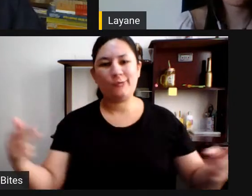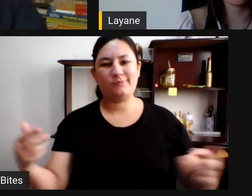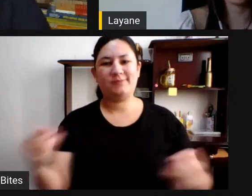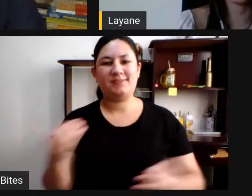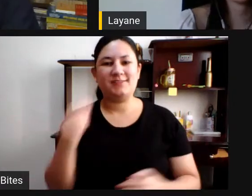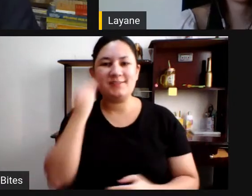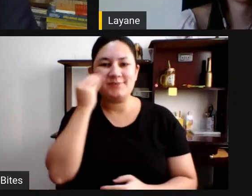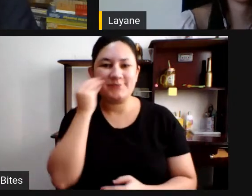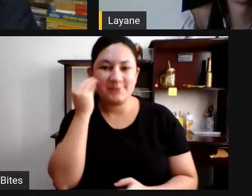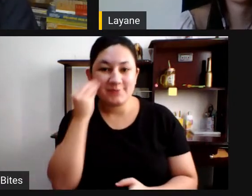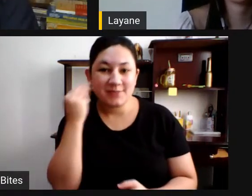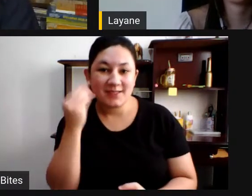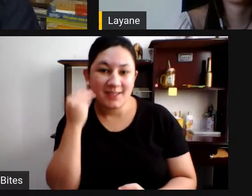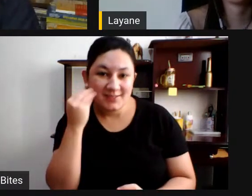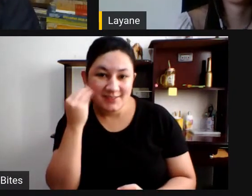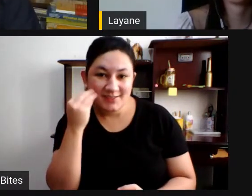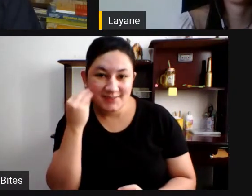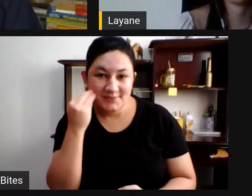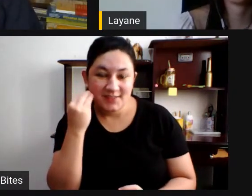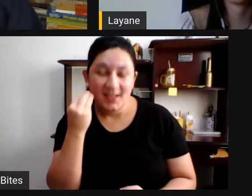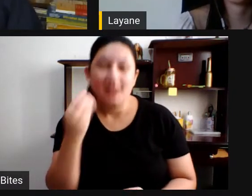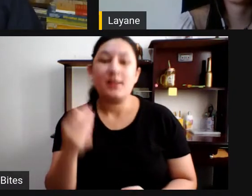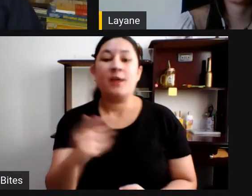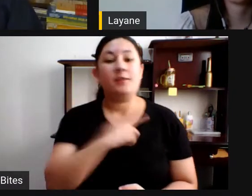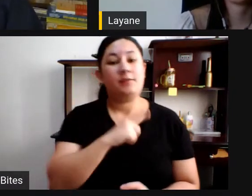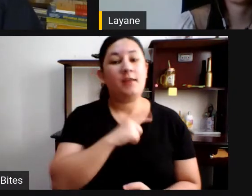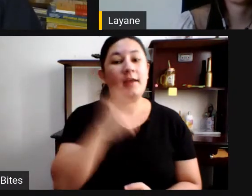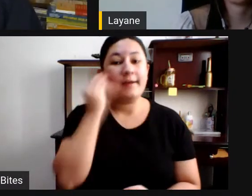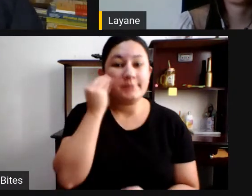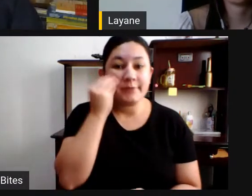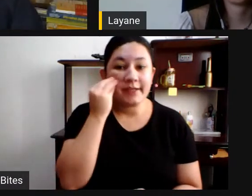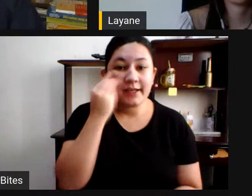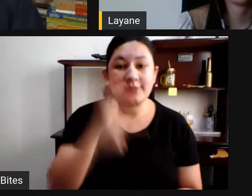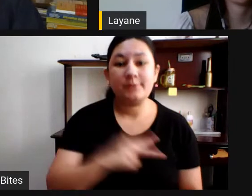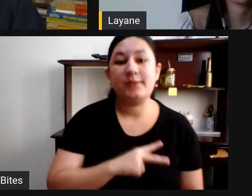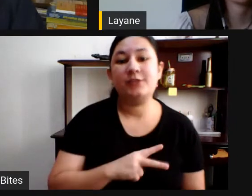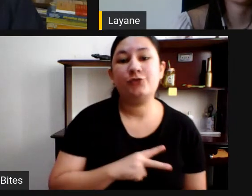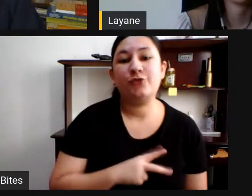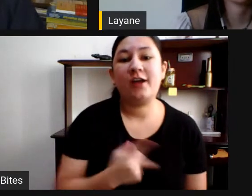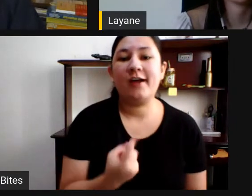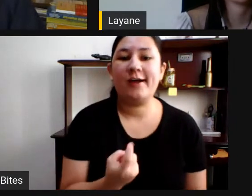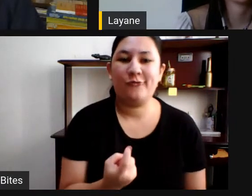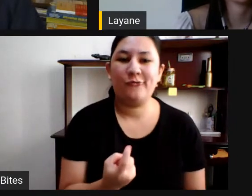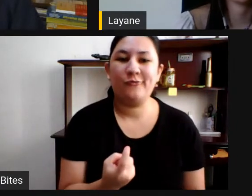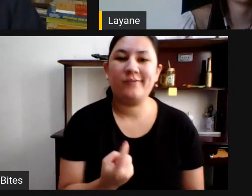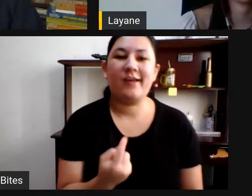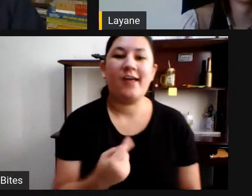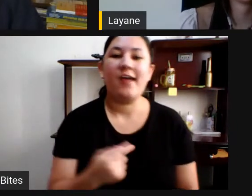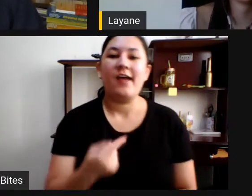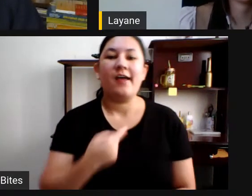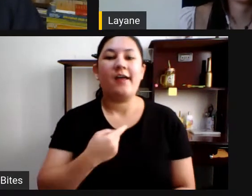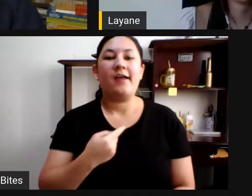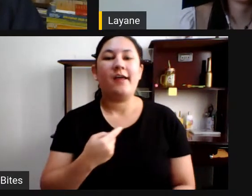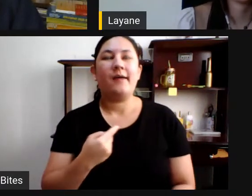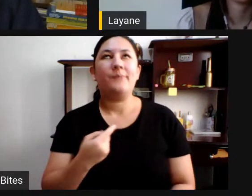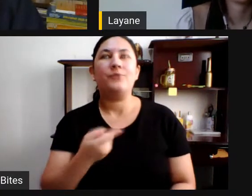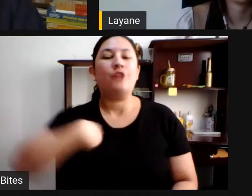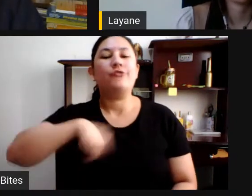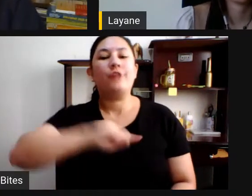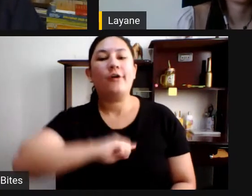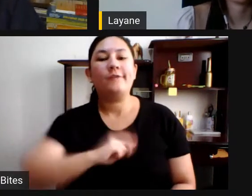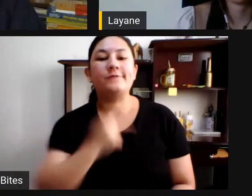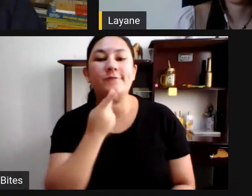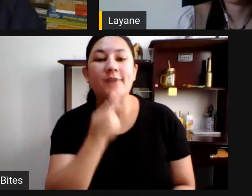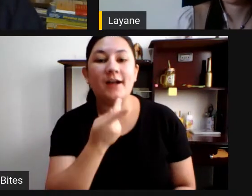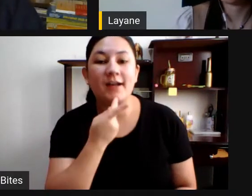institucional e você tem experiências singulares como falante que talvez inspirem a a o seu o caminho e a